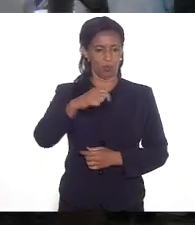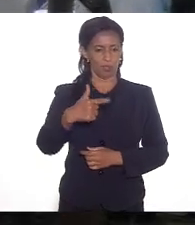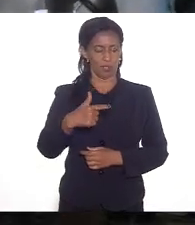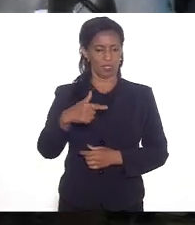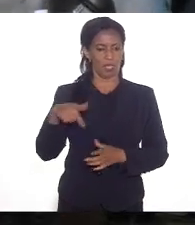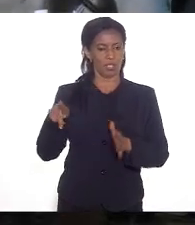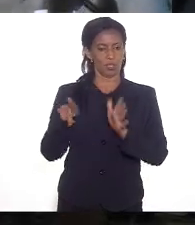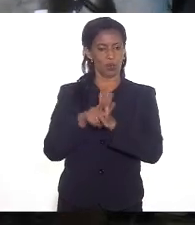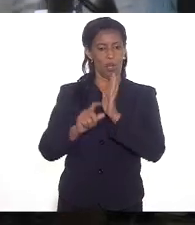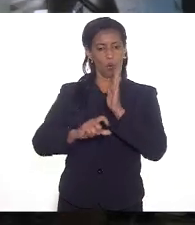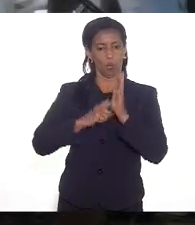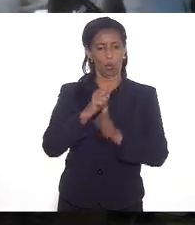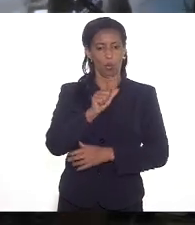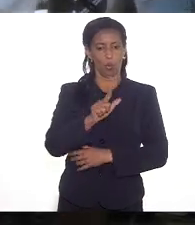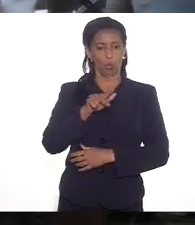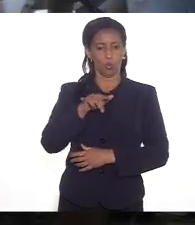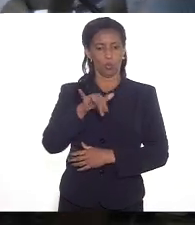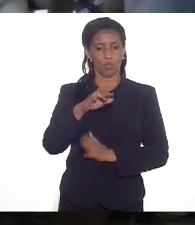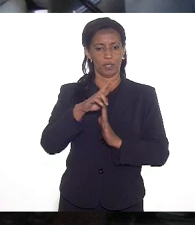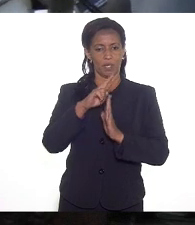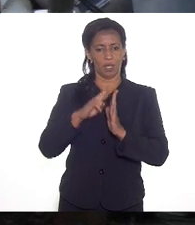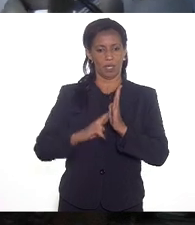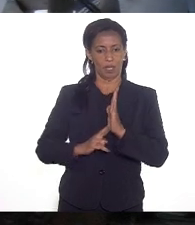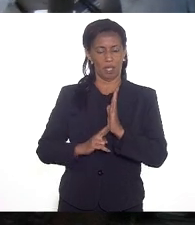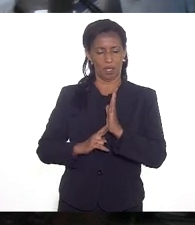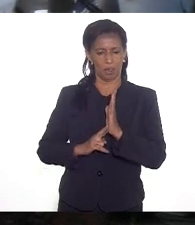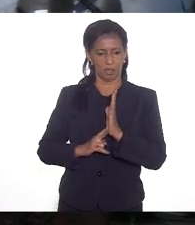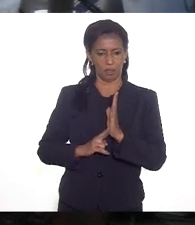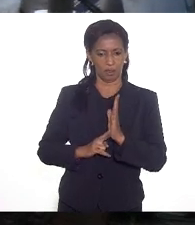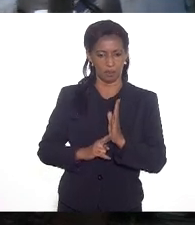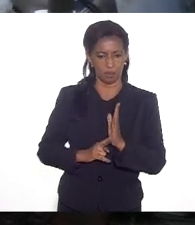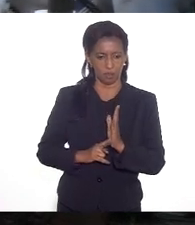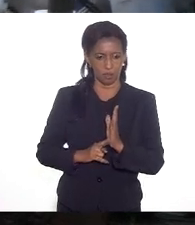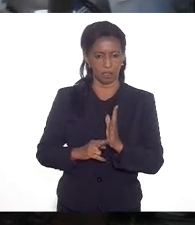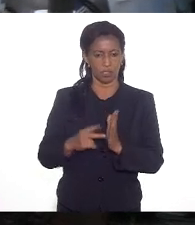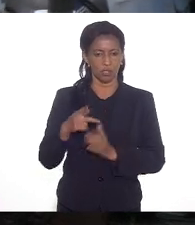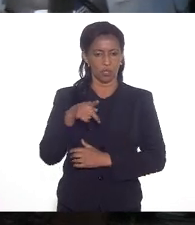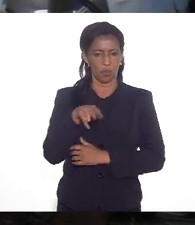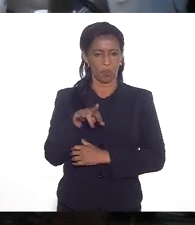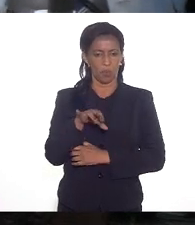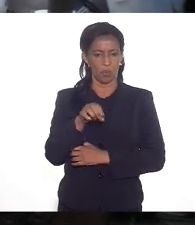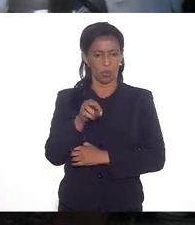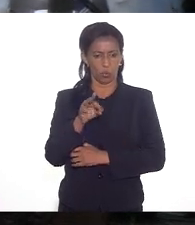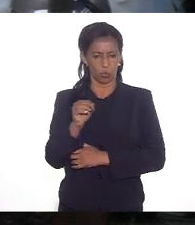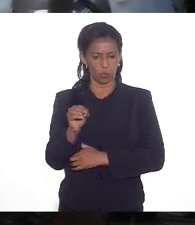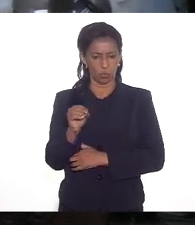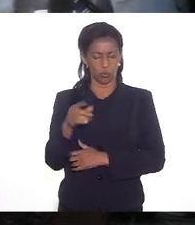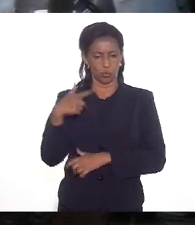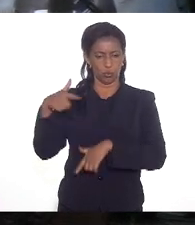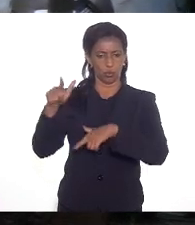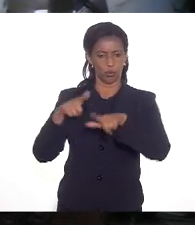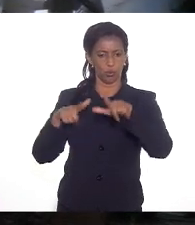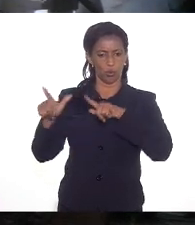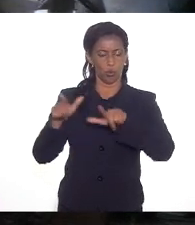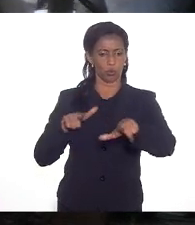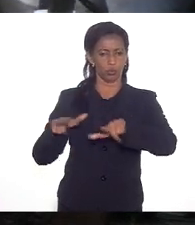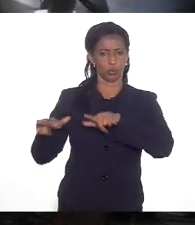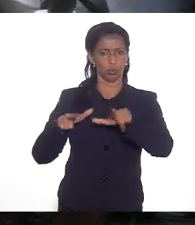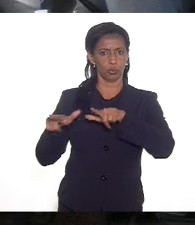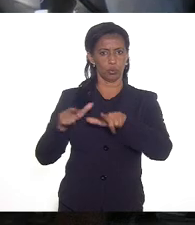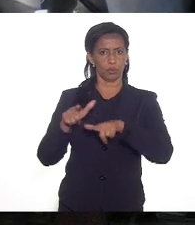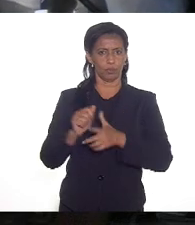autoria deputada Lucinha tem ABS regras para oferta exibição de produtos em gôndolas prateleiras e outros locais e estabelecimentos